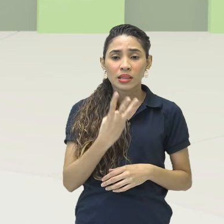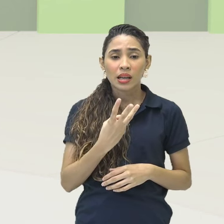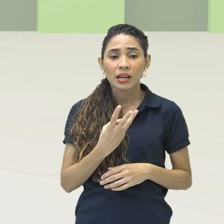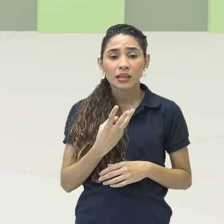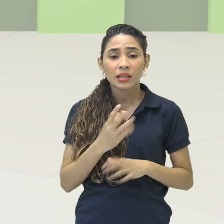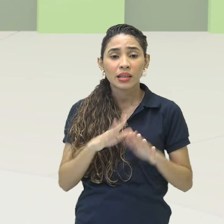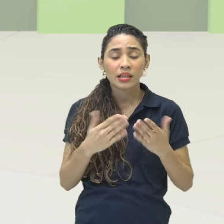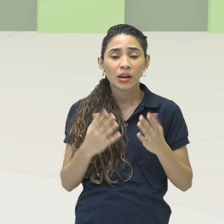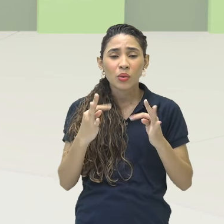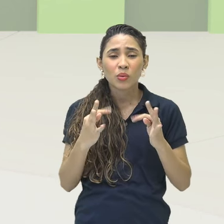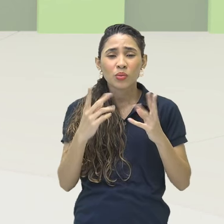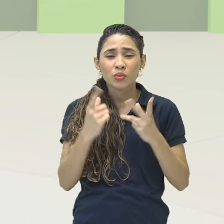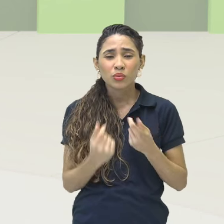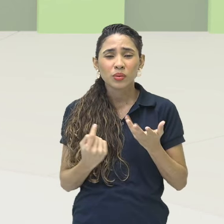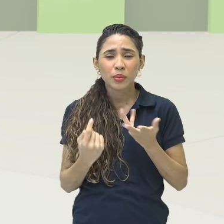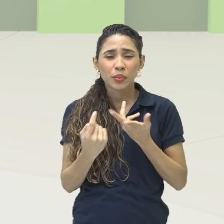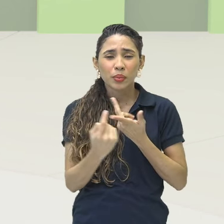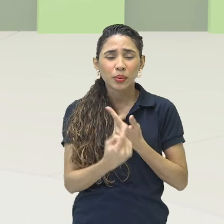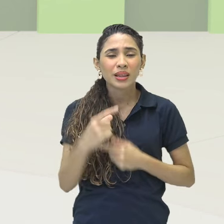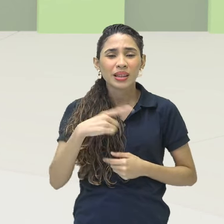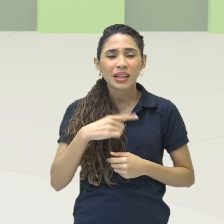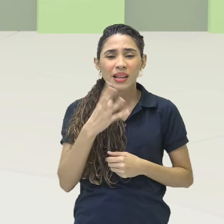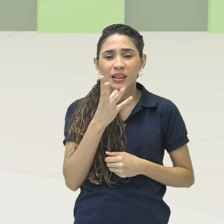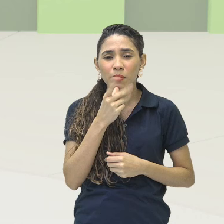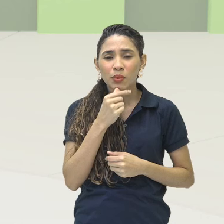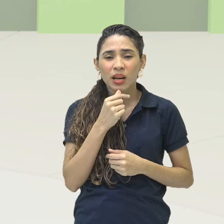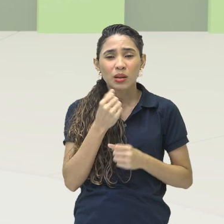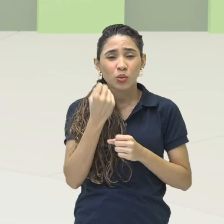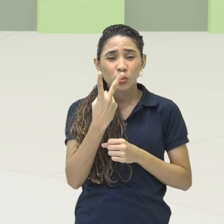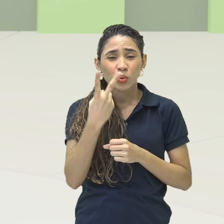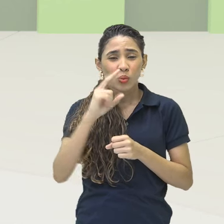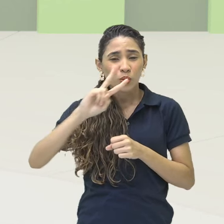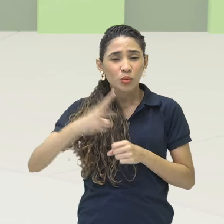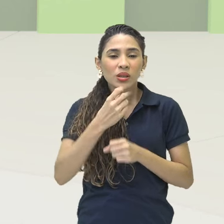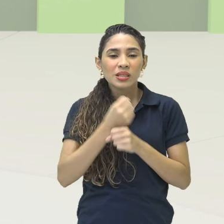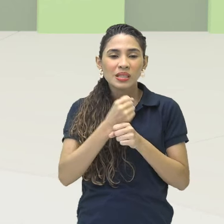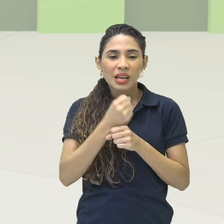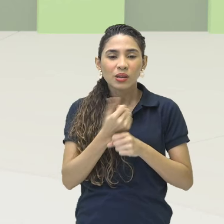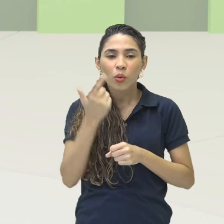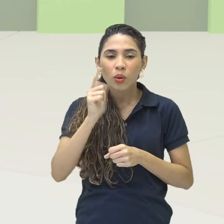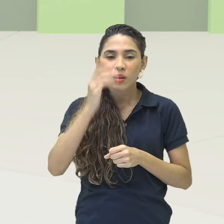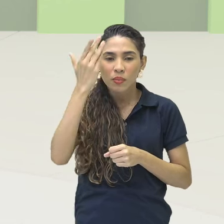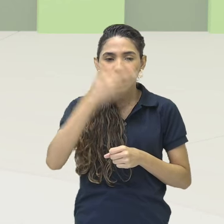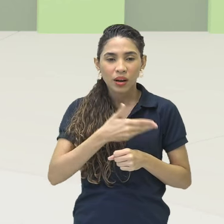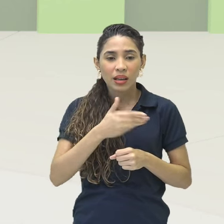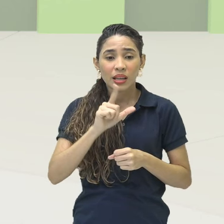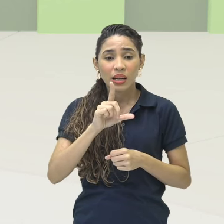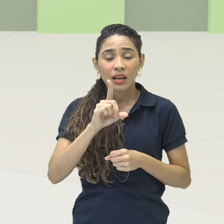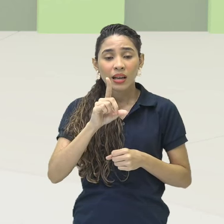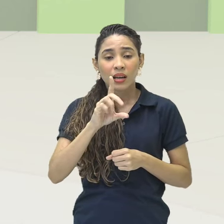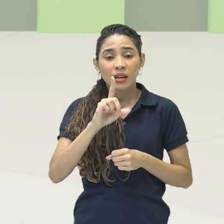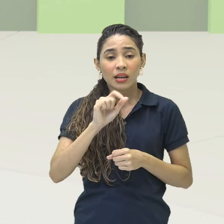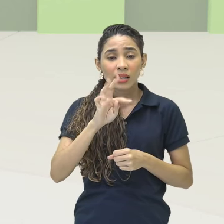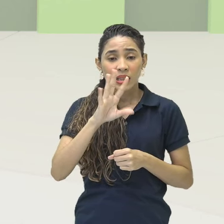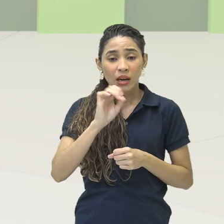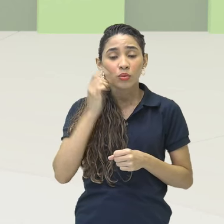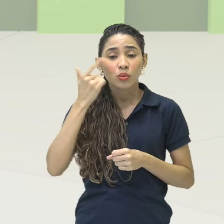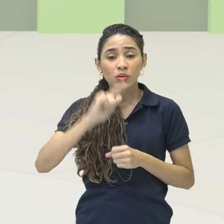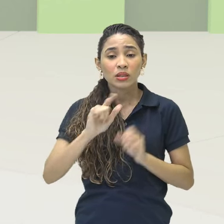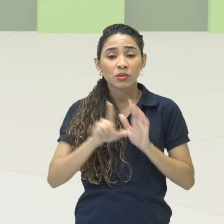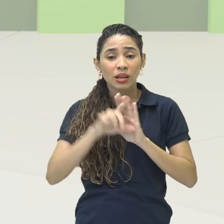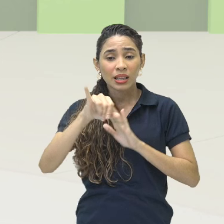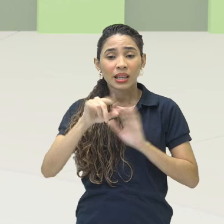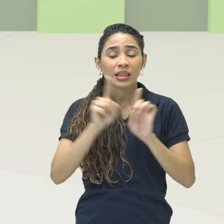1813, e apesar de toda essa questão ter demorado aí 2000 anos, né, para ser provada, Dalton, ele formulou a